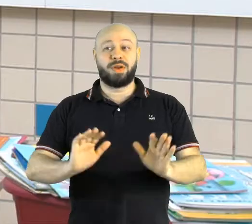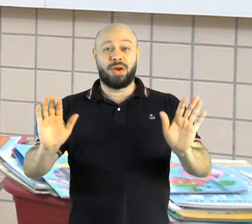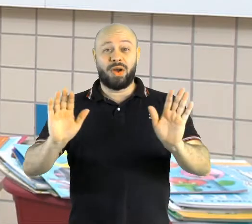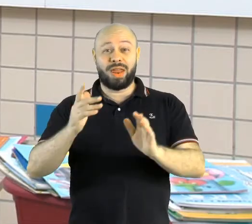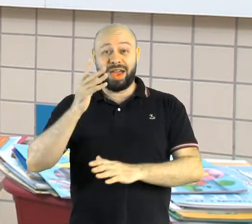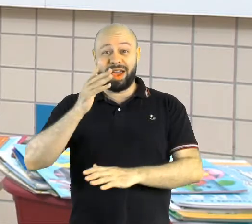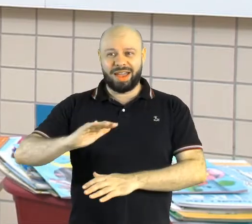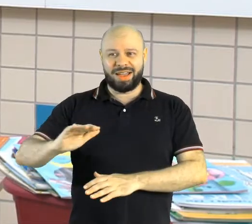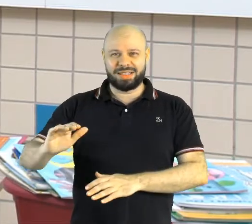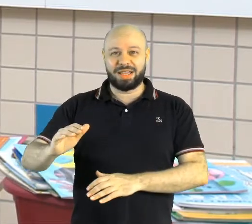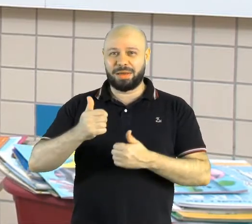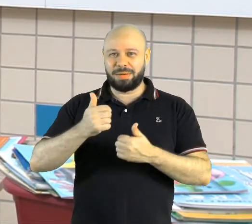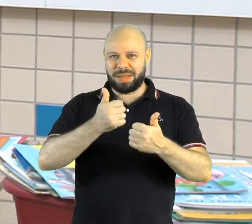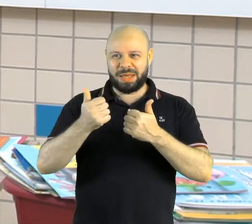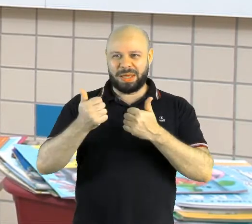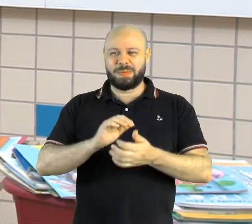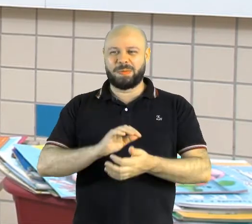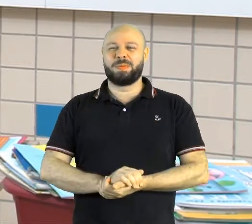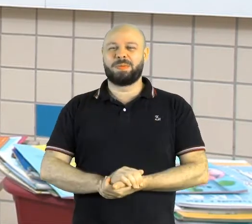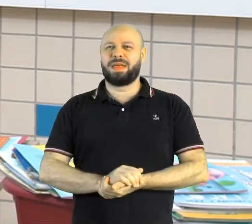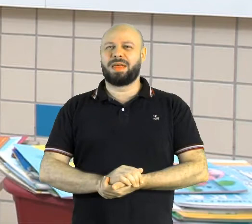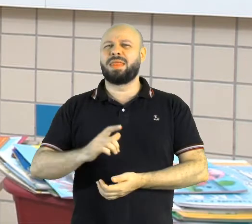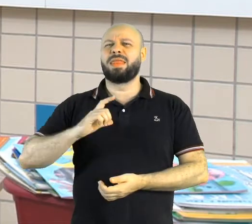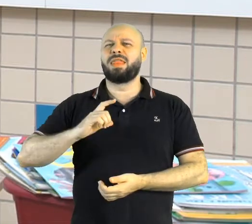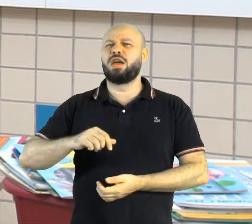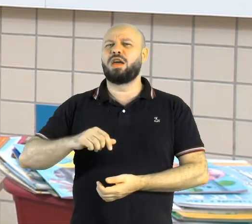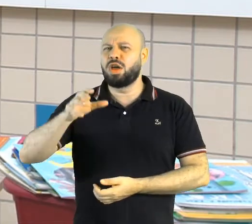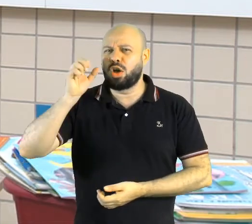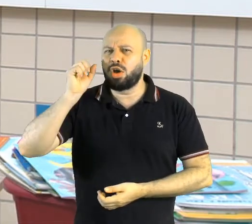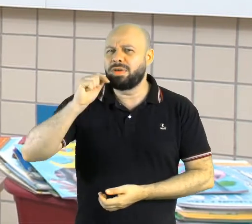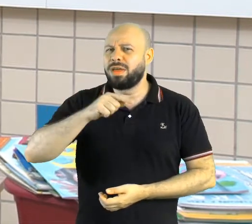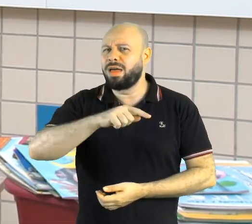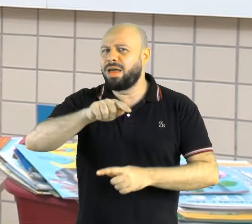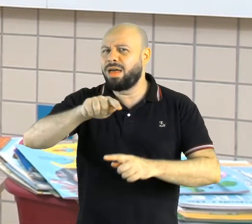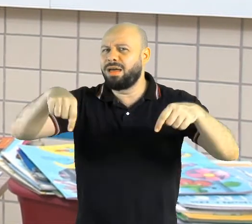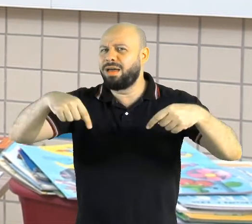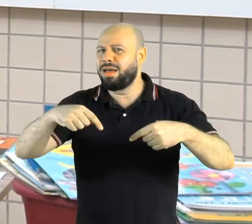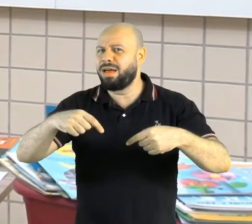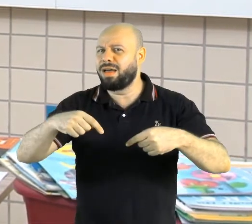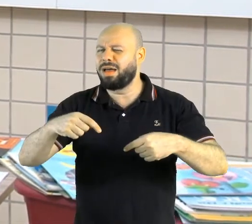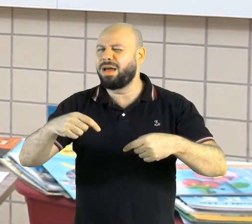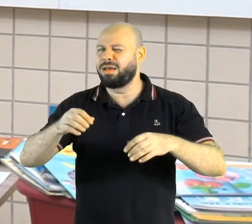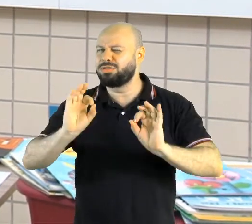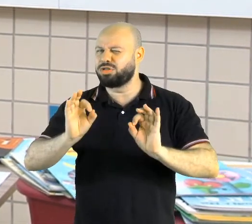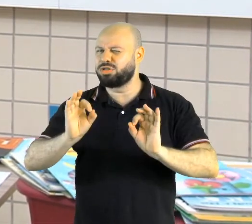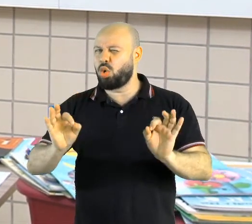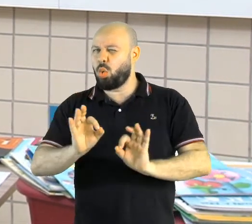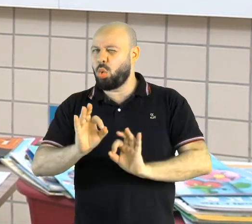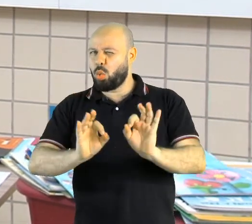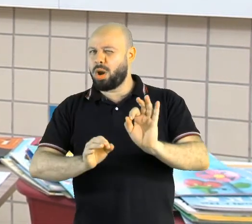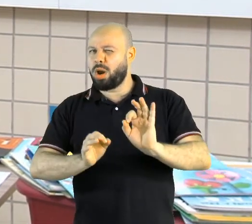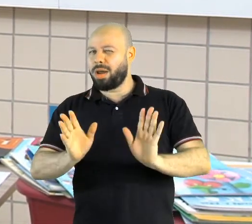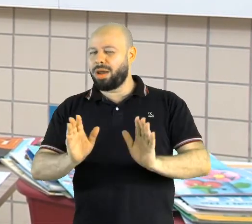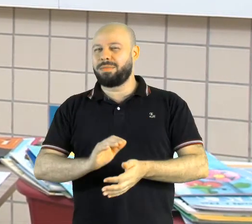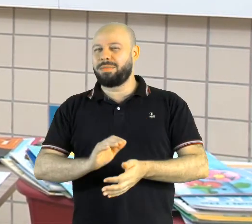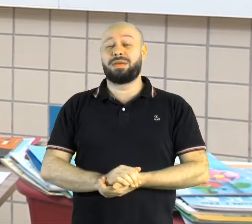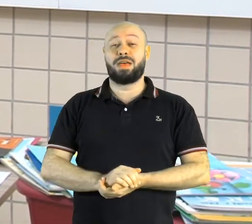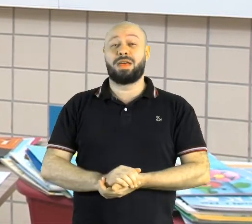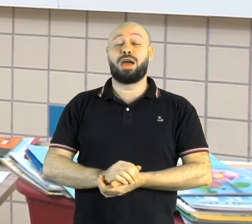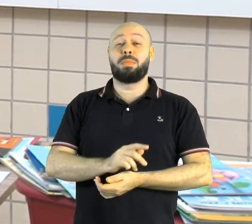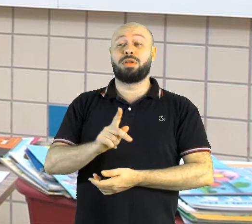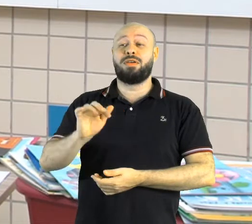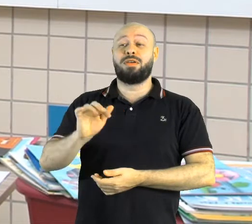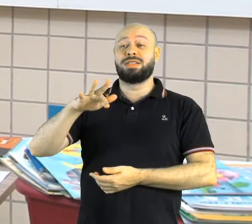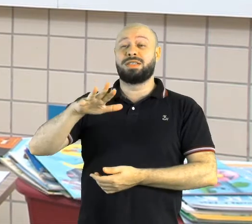Olá, crianças, tudo bem com vocês? Tem alguém na escuta e na sala? Preparado para a aula de hoje? Eu sou a professora Francisca Neri,